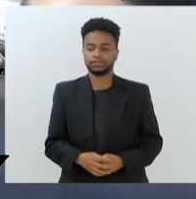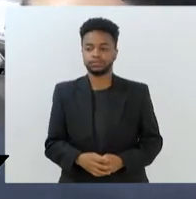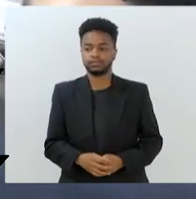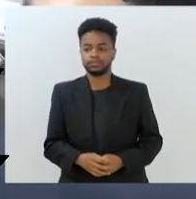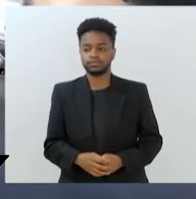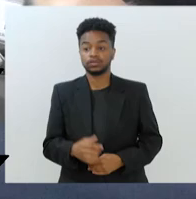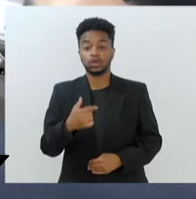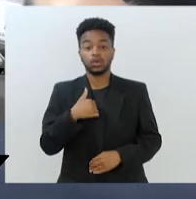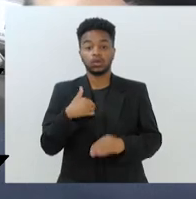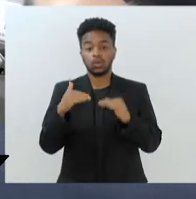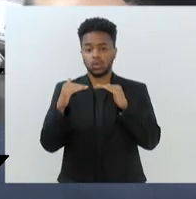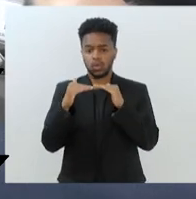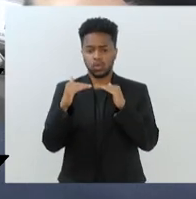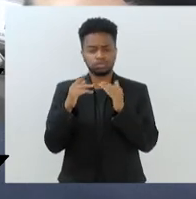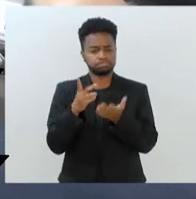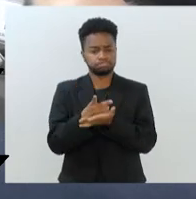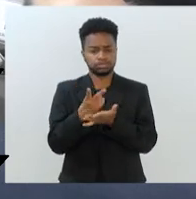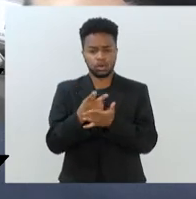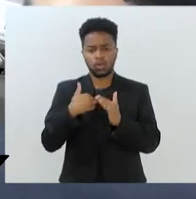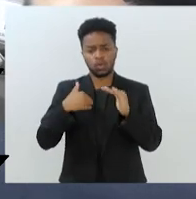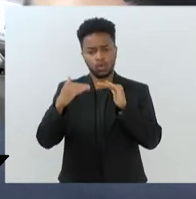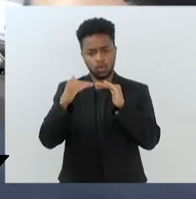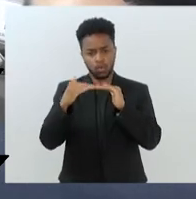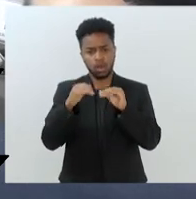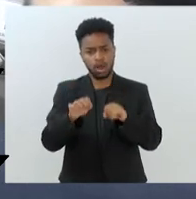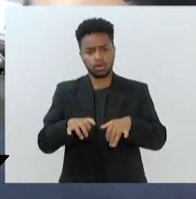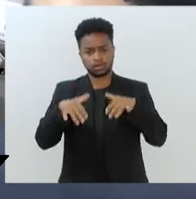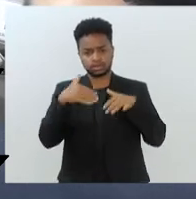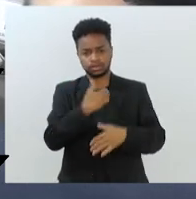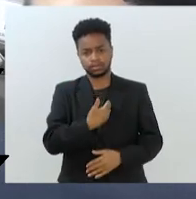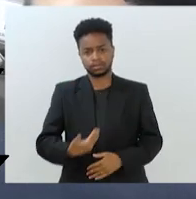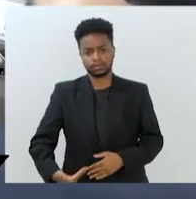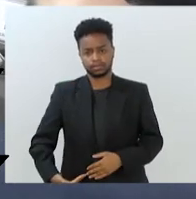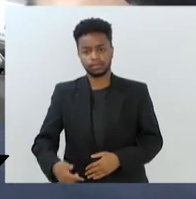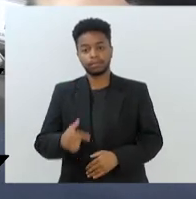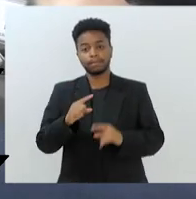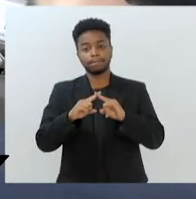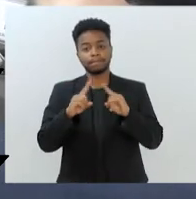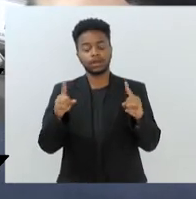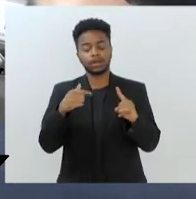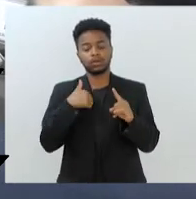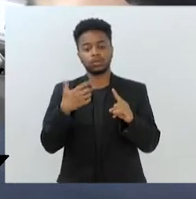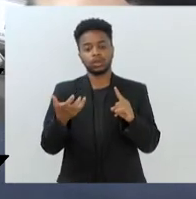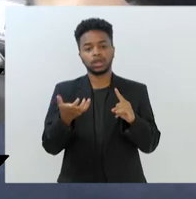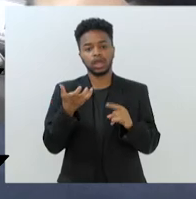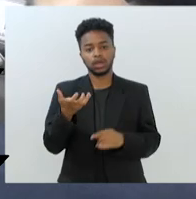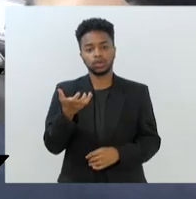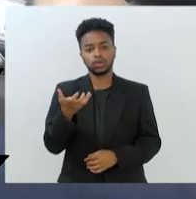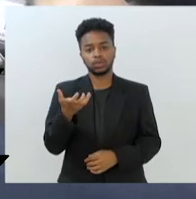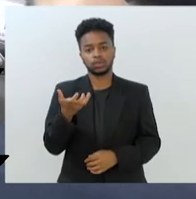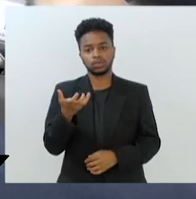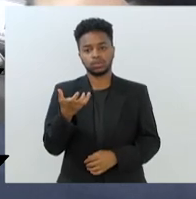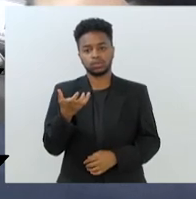Claro que eu concordo, eu sempre sou favorável às audiências públicas. Eu queria fazer só,